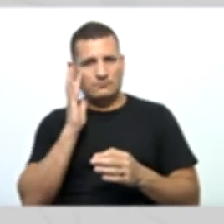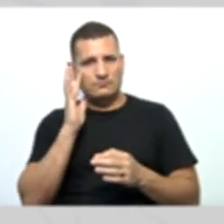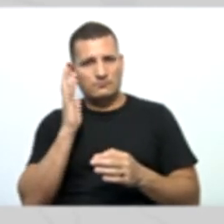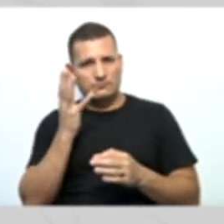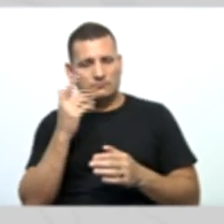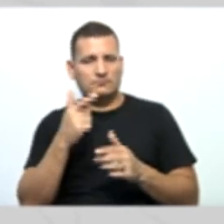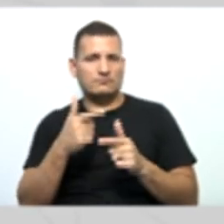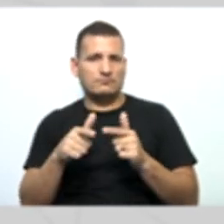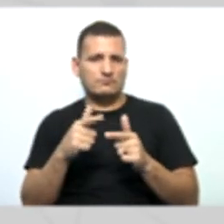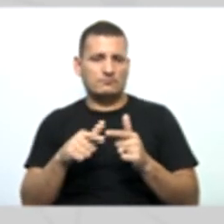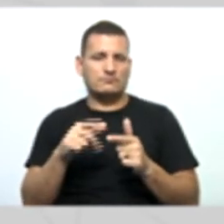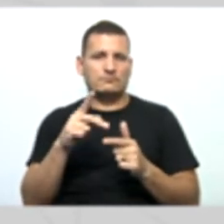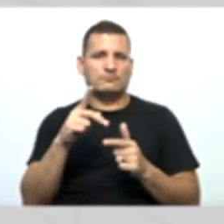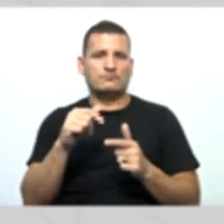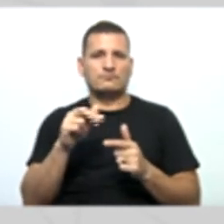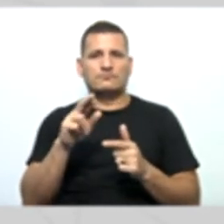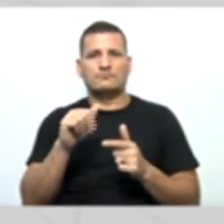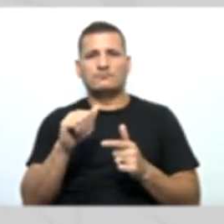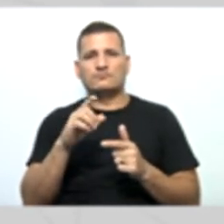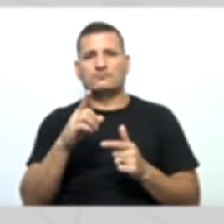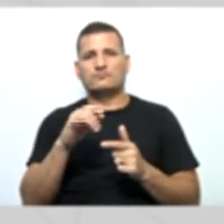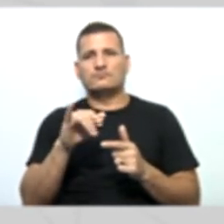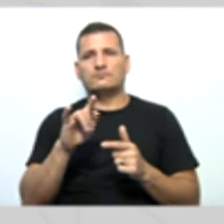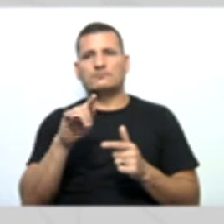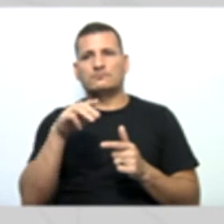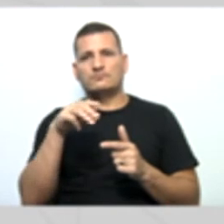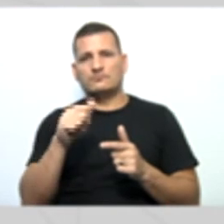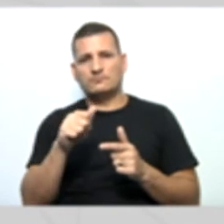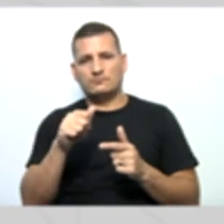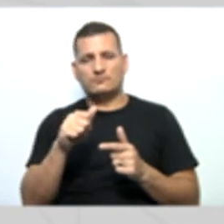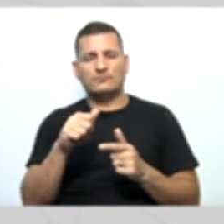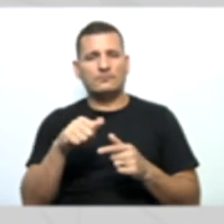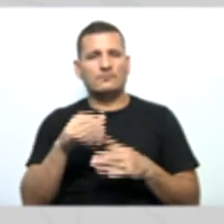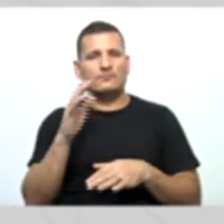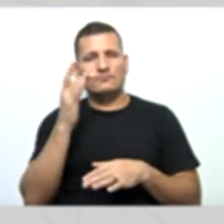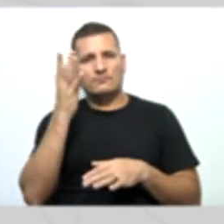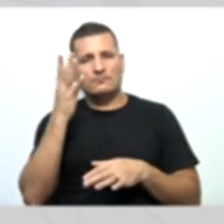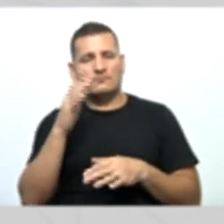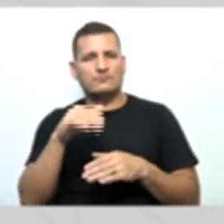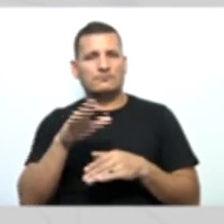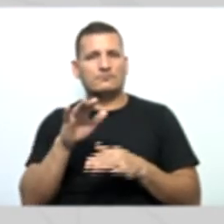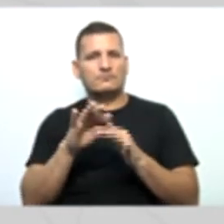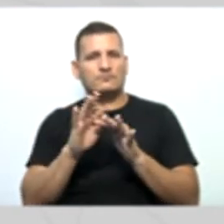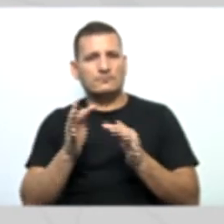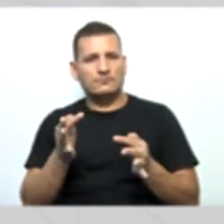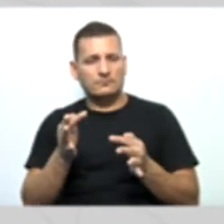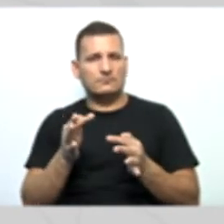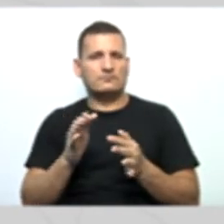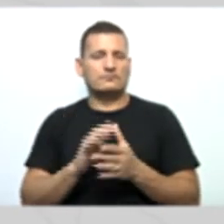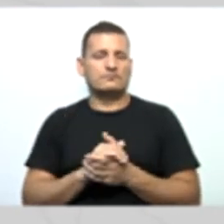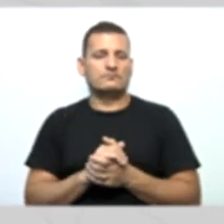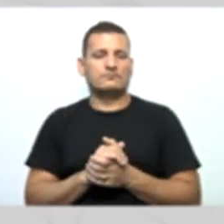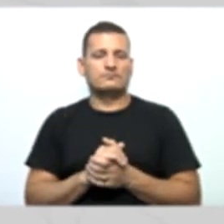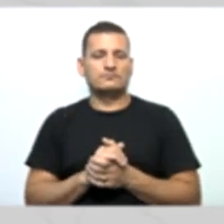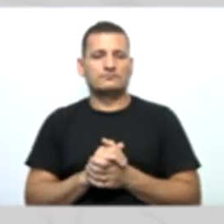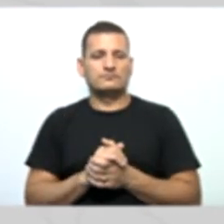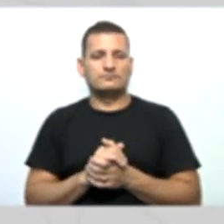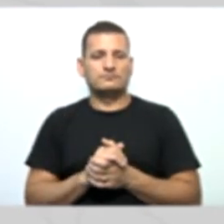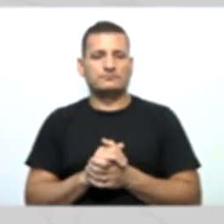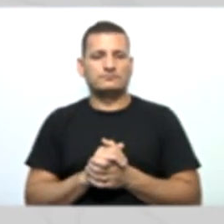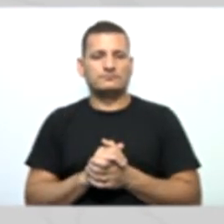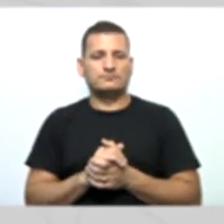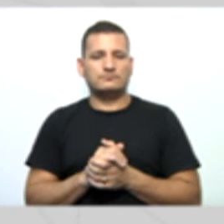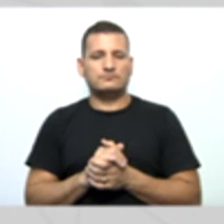do paradigma você vai ter o que? Uma forma mais fácil, mais simples de abordar, né?